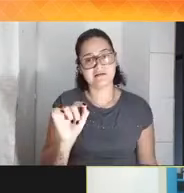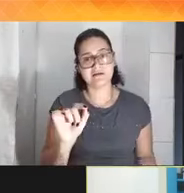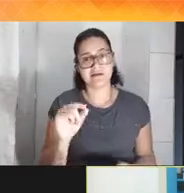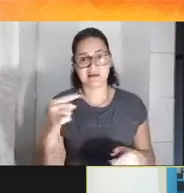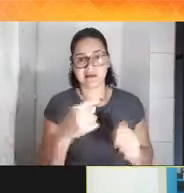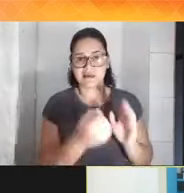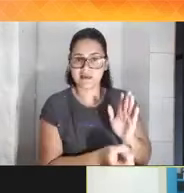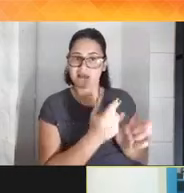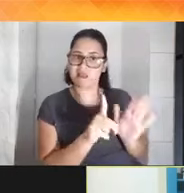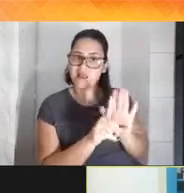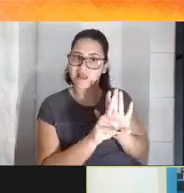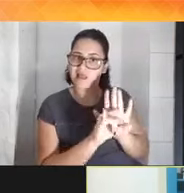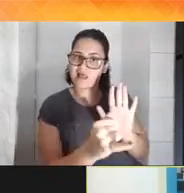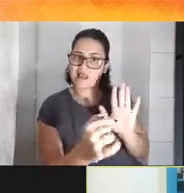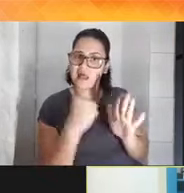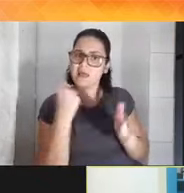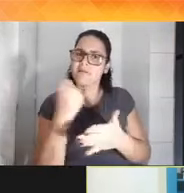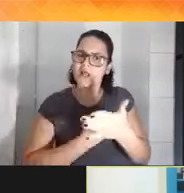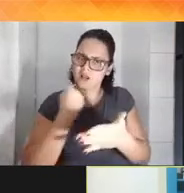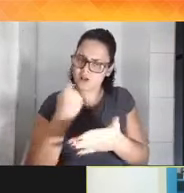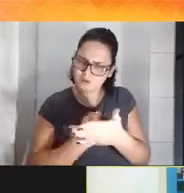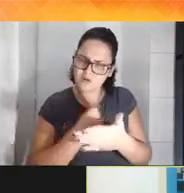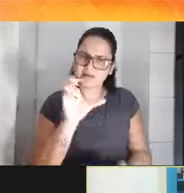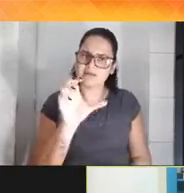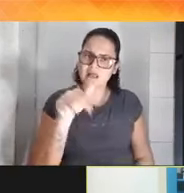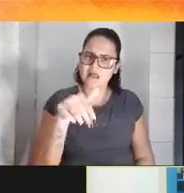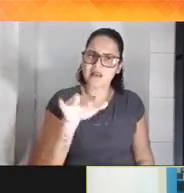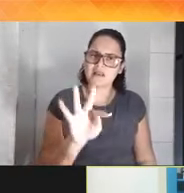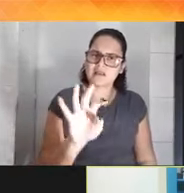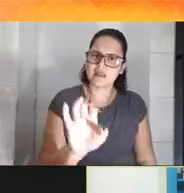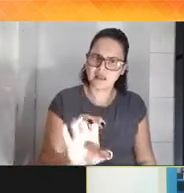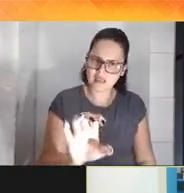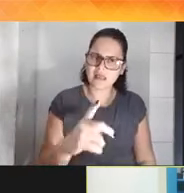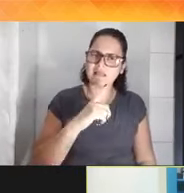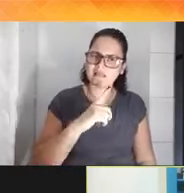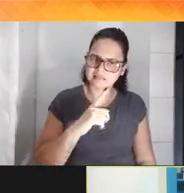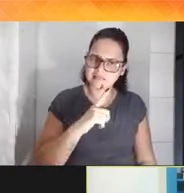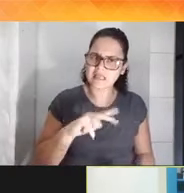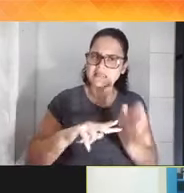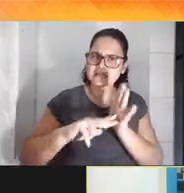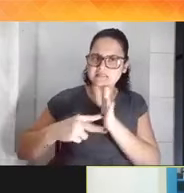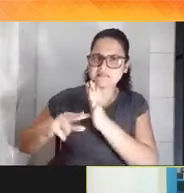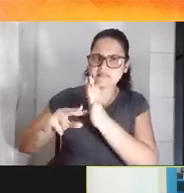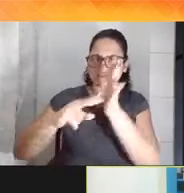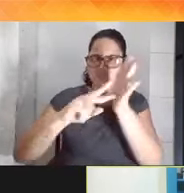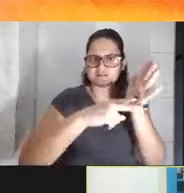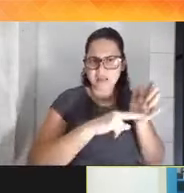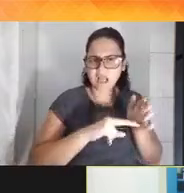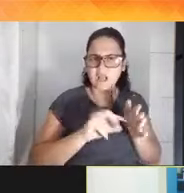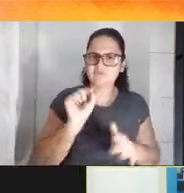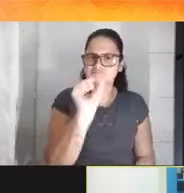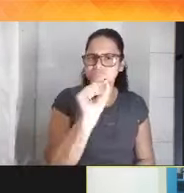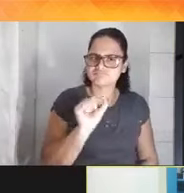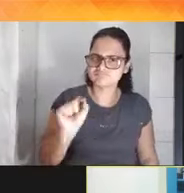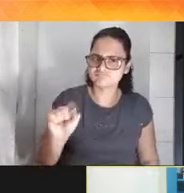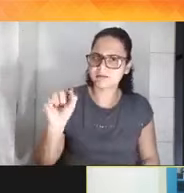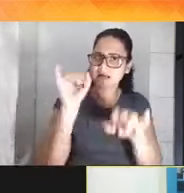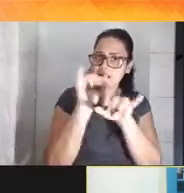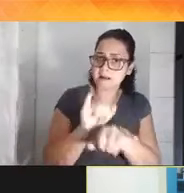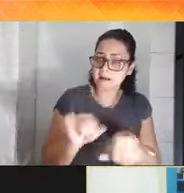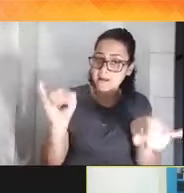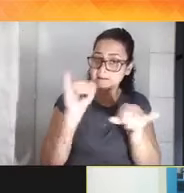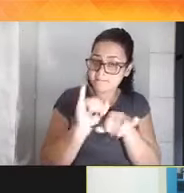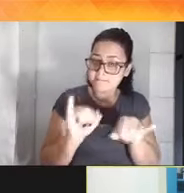muita luta da CNPE, muita luta de todos os sindicatos, porque foi uma campanha que não foi só a CNPE